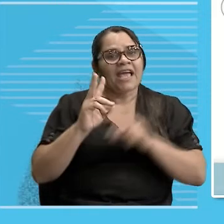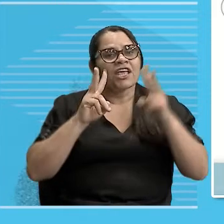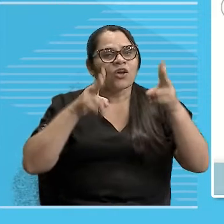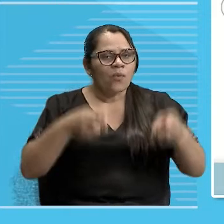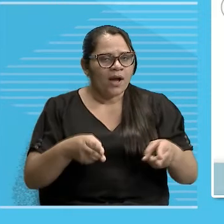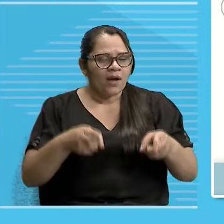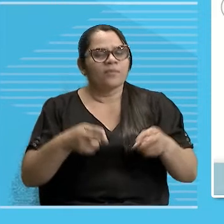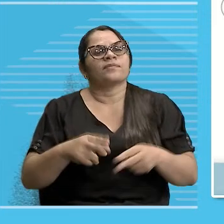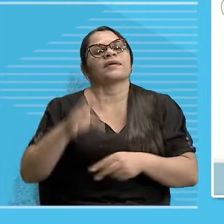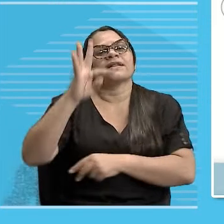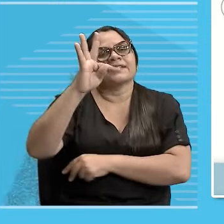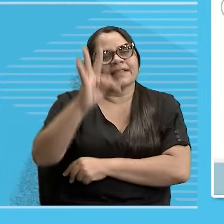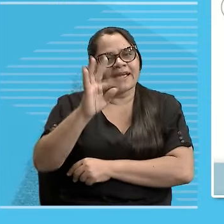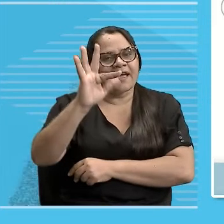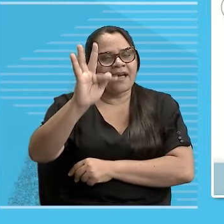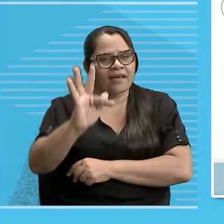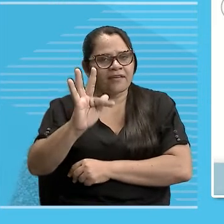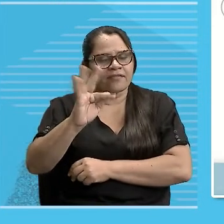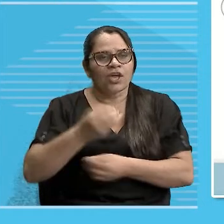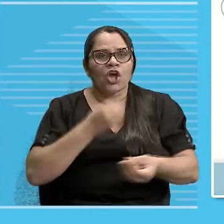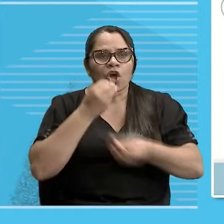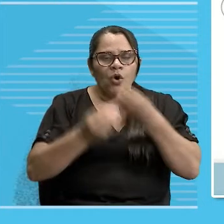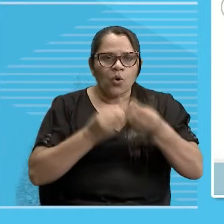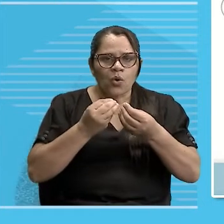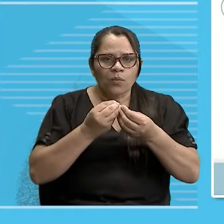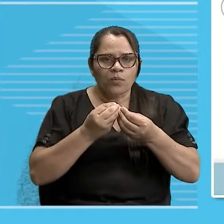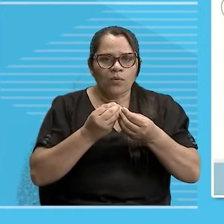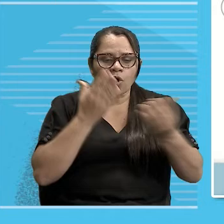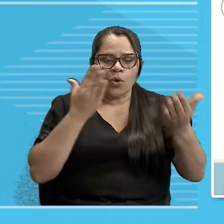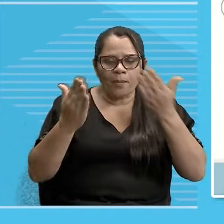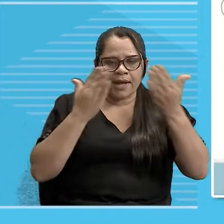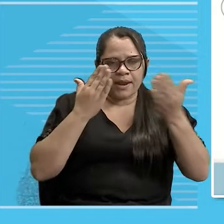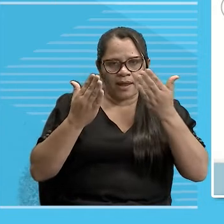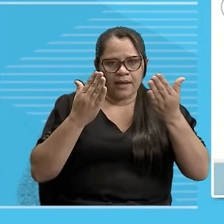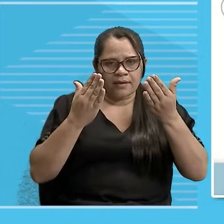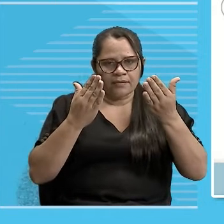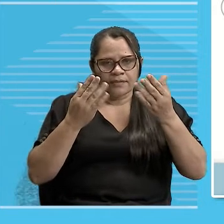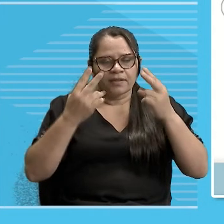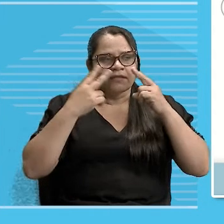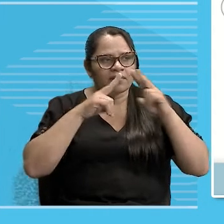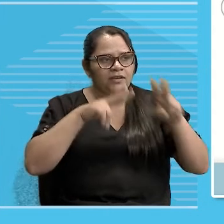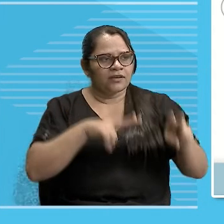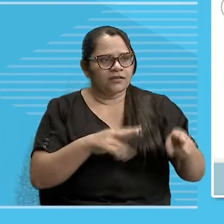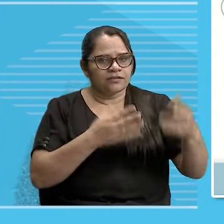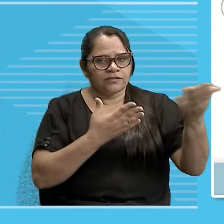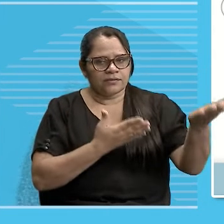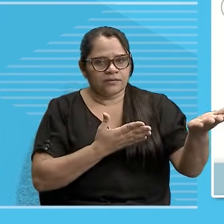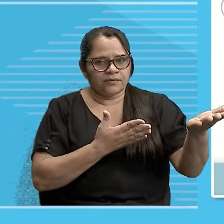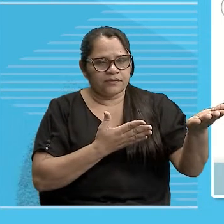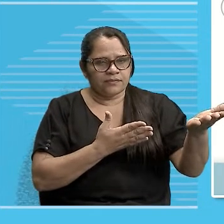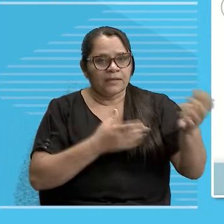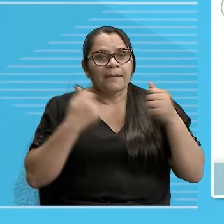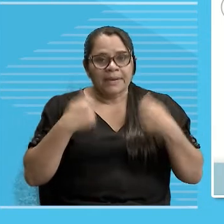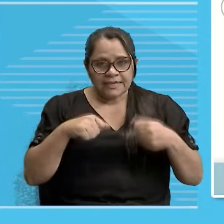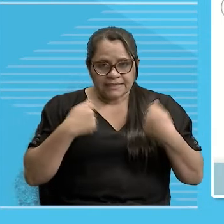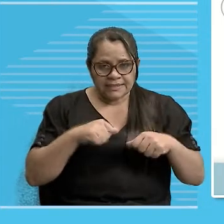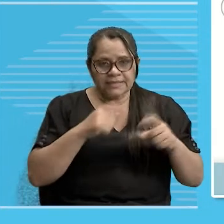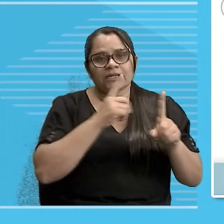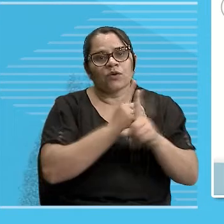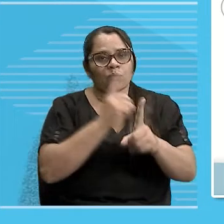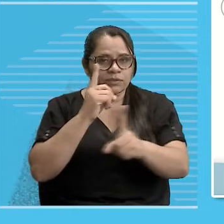Como é que nós fazemos isso, professor? Bom, eu quero achar uma